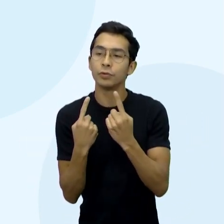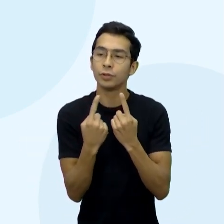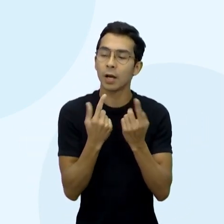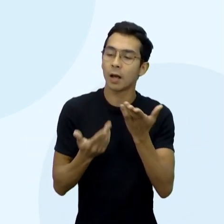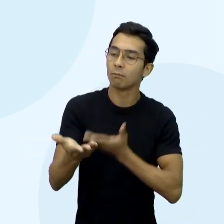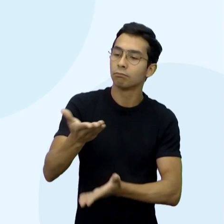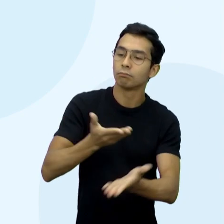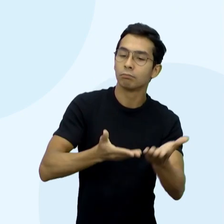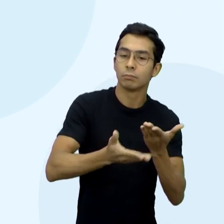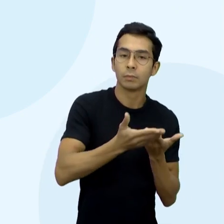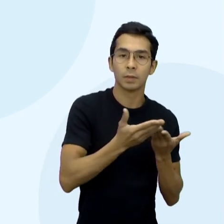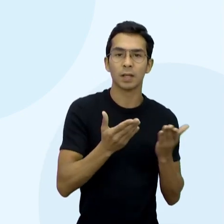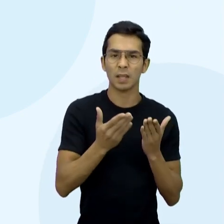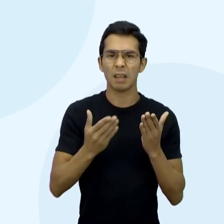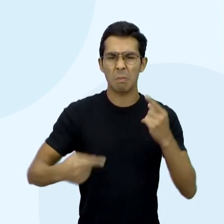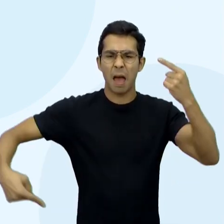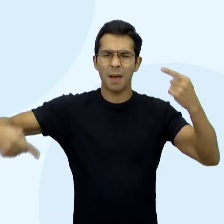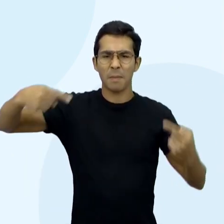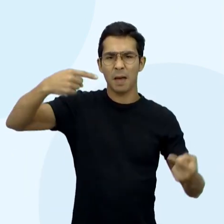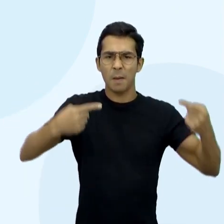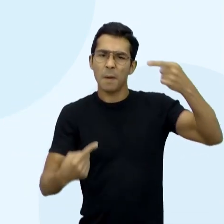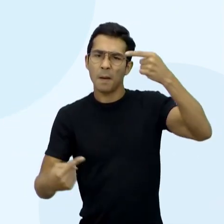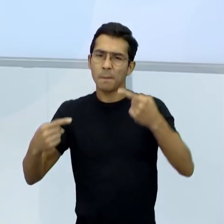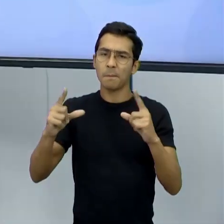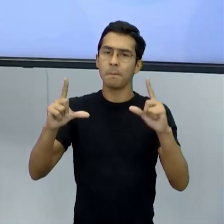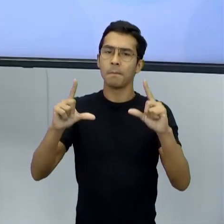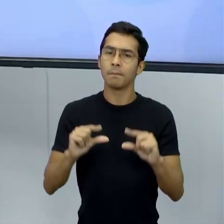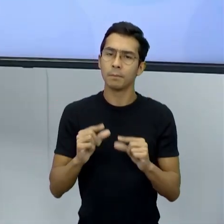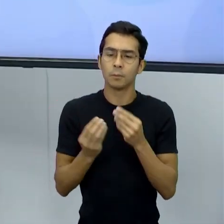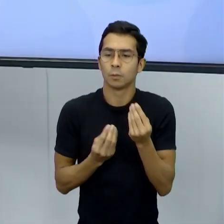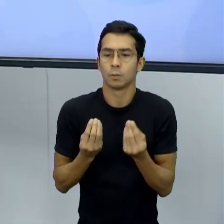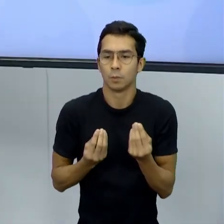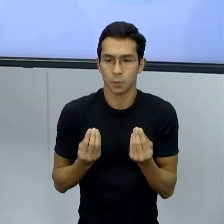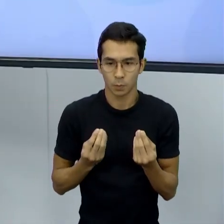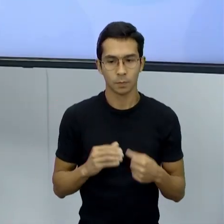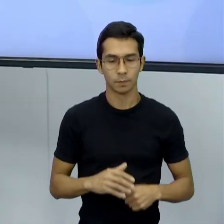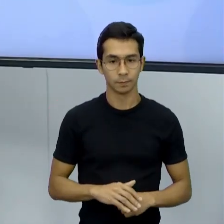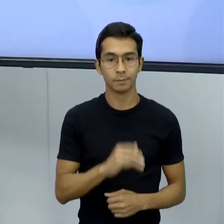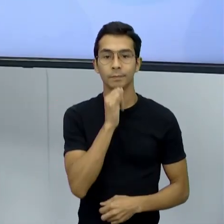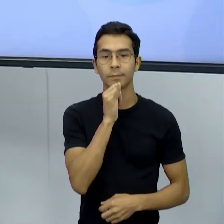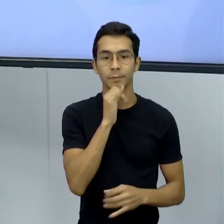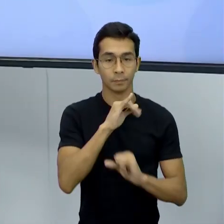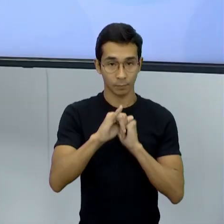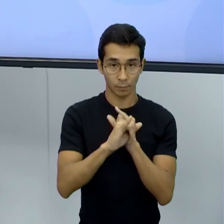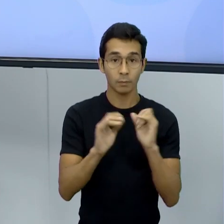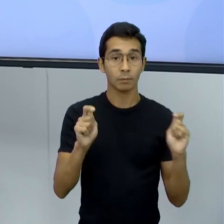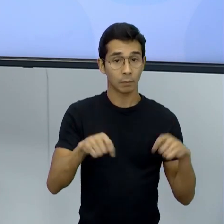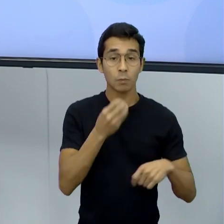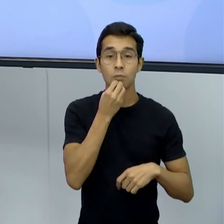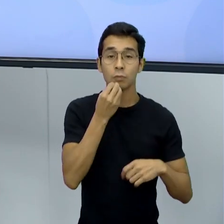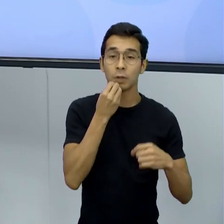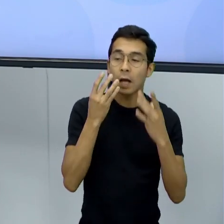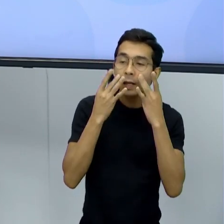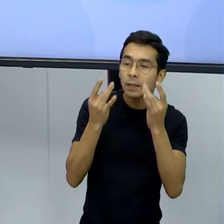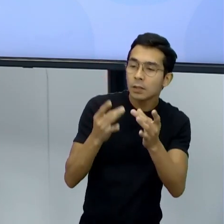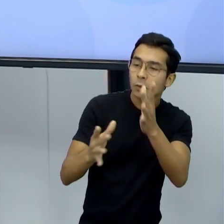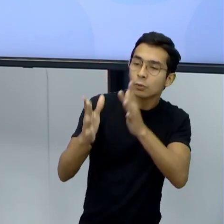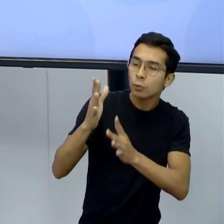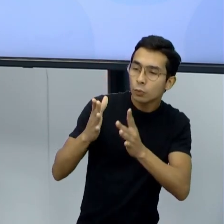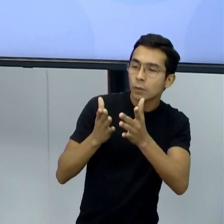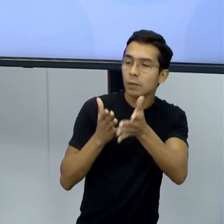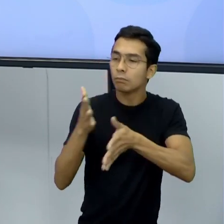aos radicalismos? Ou seja, como é que eu abro um espaço para que a gente escute o outro? Eu sou